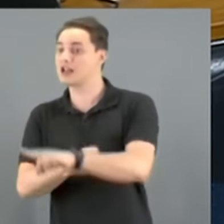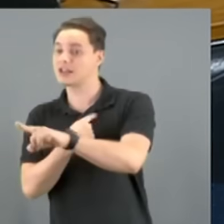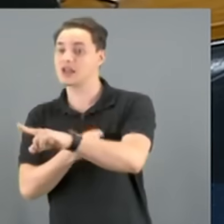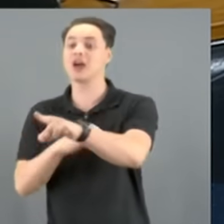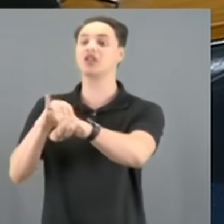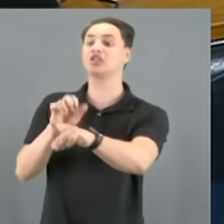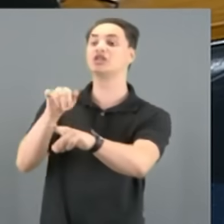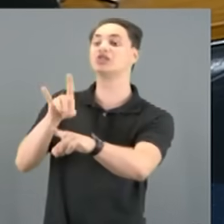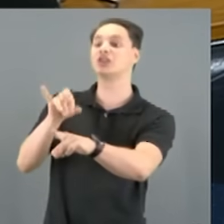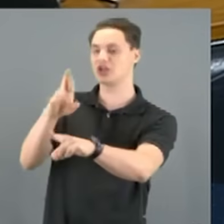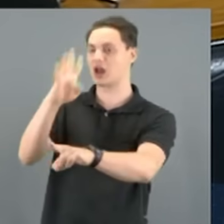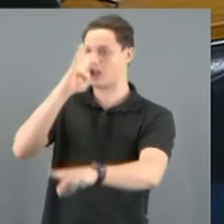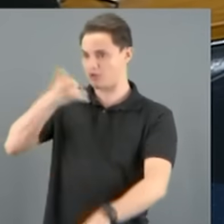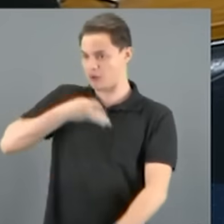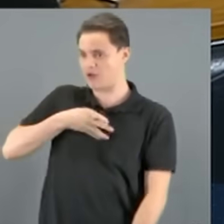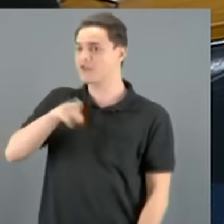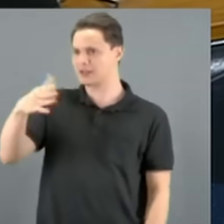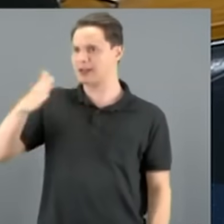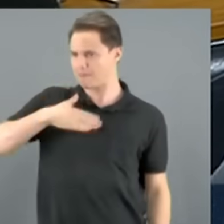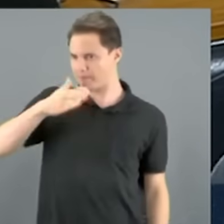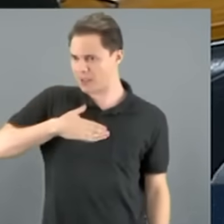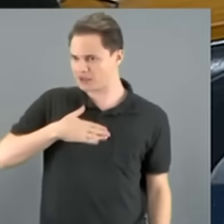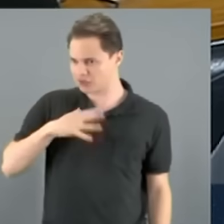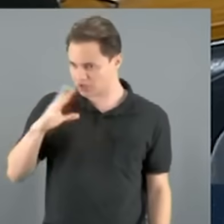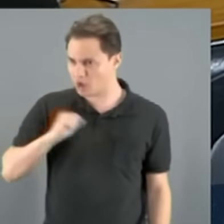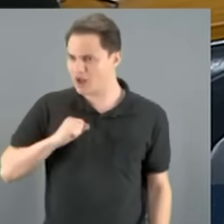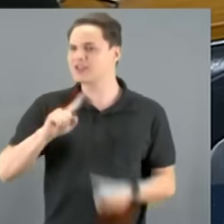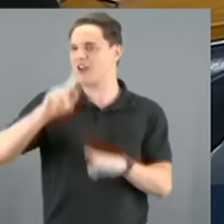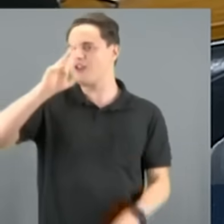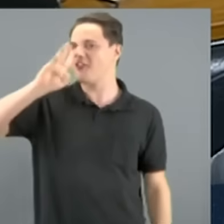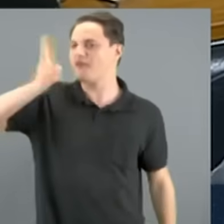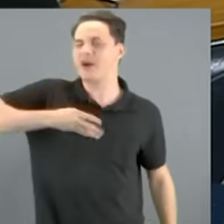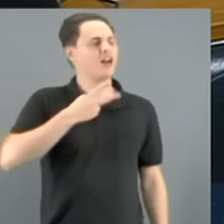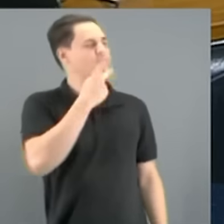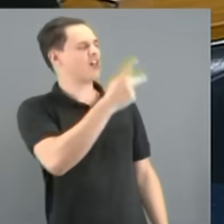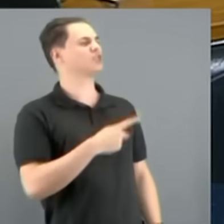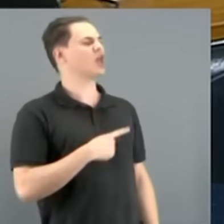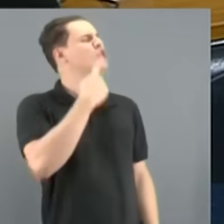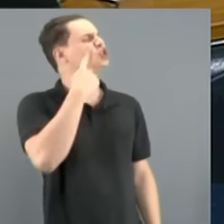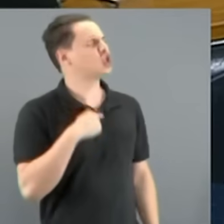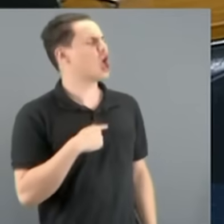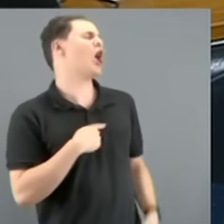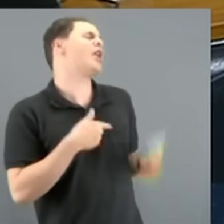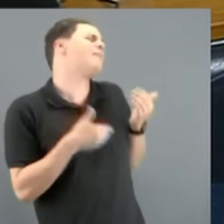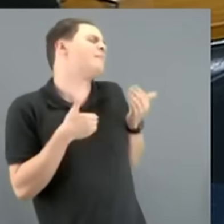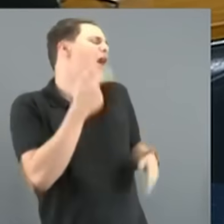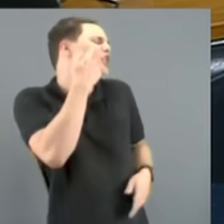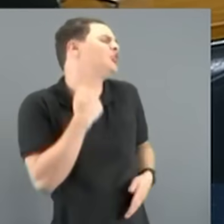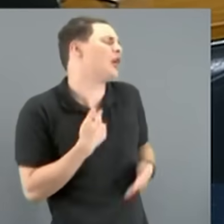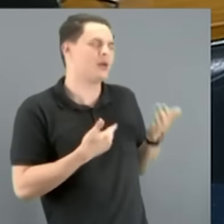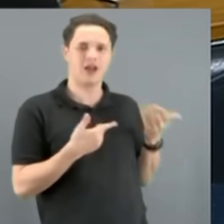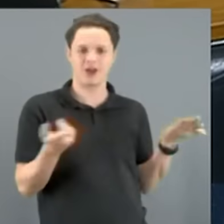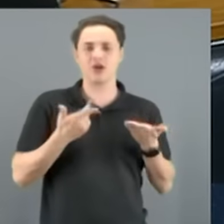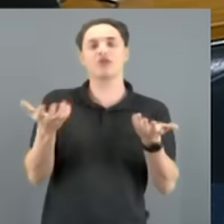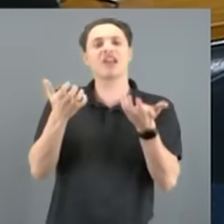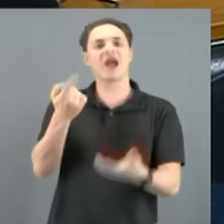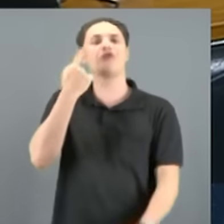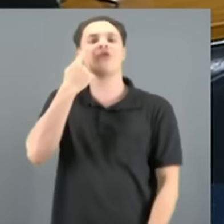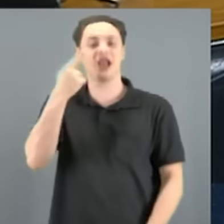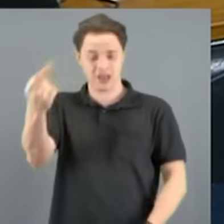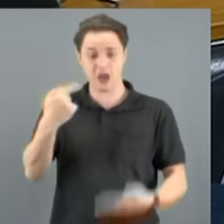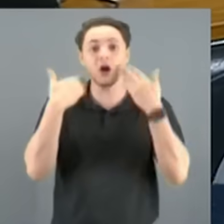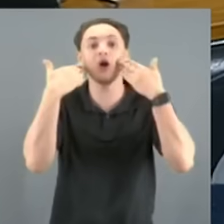a Jandira feghali se vão ter peito porque para poder falar Chora bebê fora dos microfones tem coragem eu quero ver aqui na frente agora